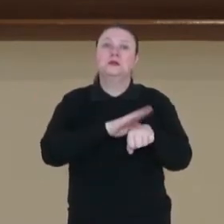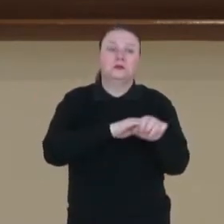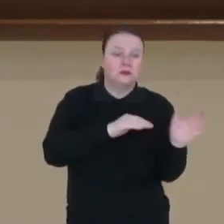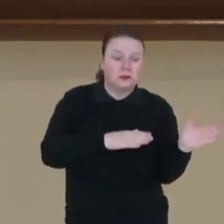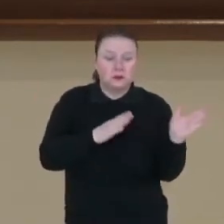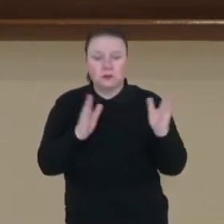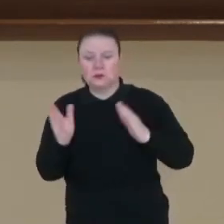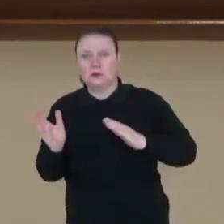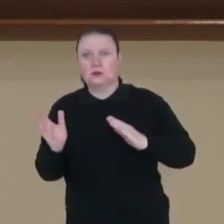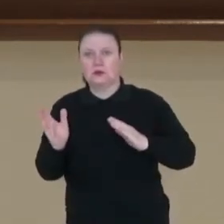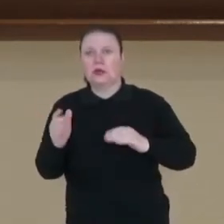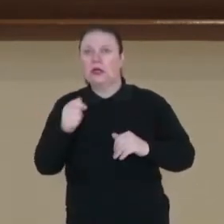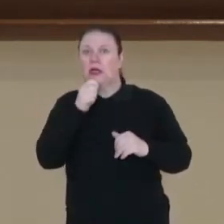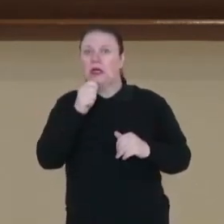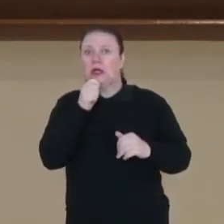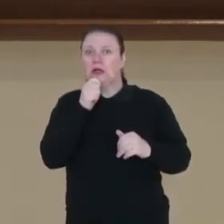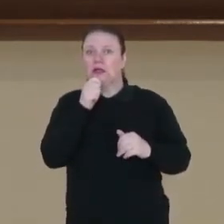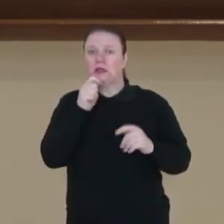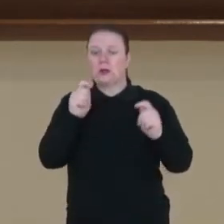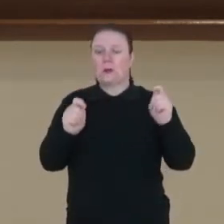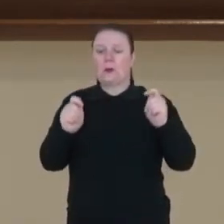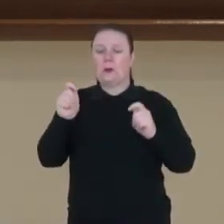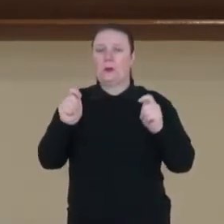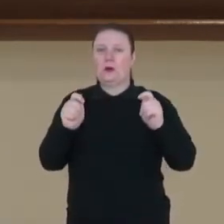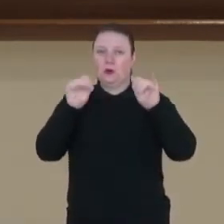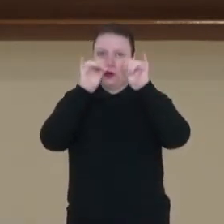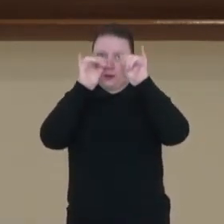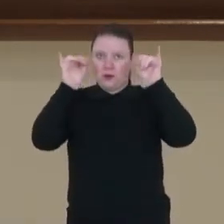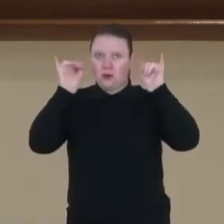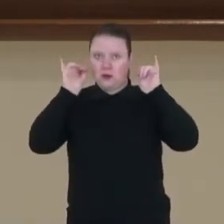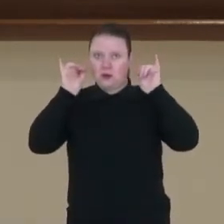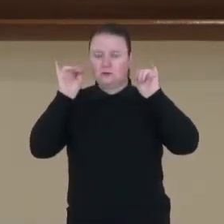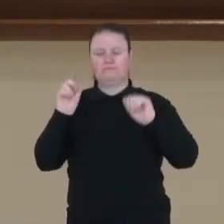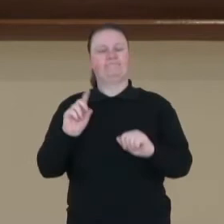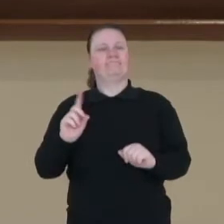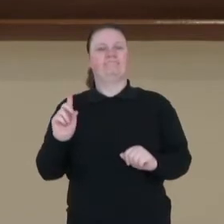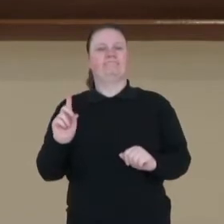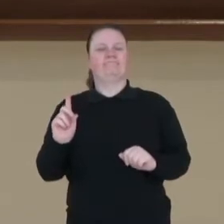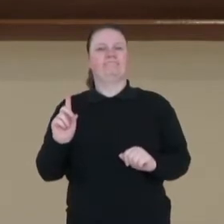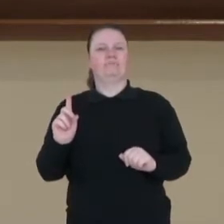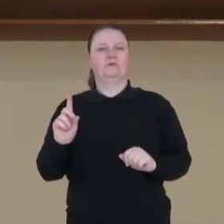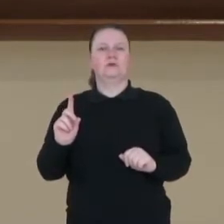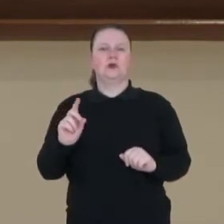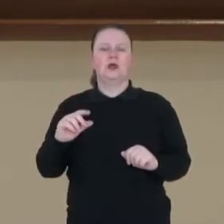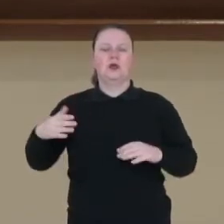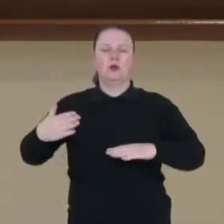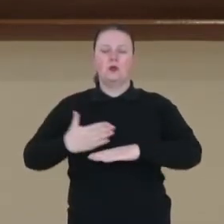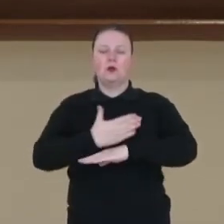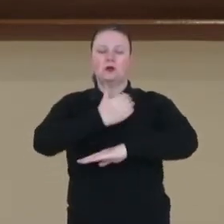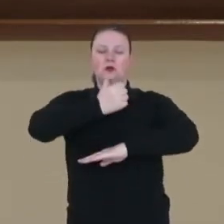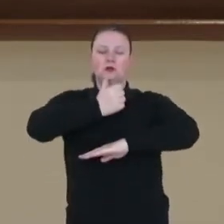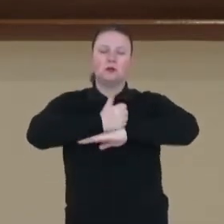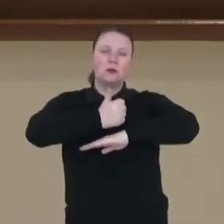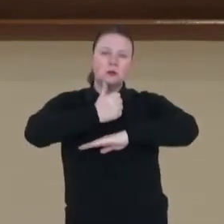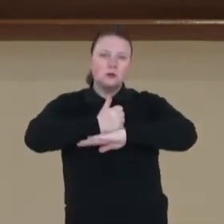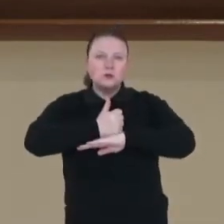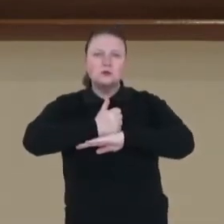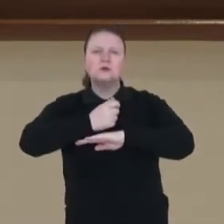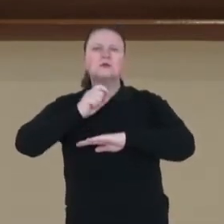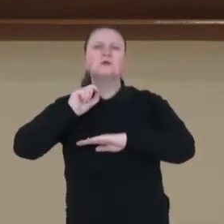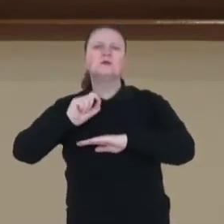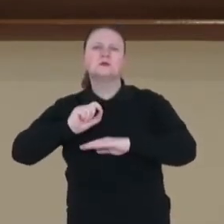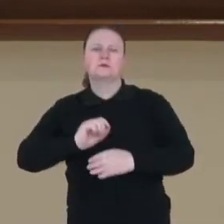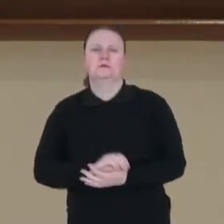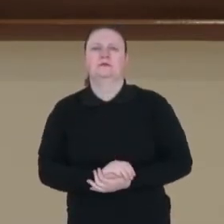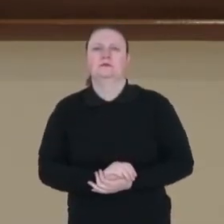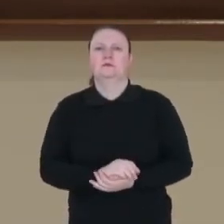um imperialismo dentro do continente americano, que já tinha passado por uma colonização, mas na concepção deles,